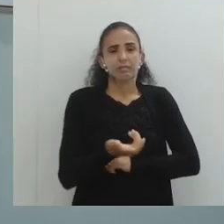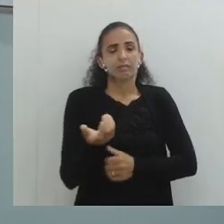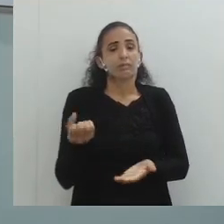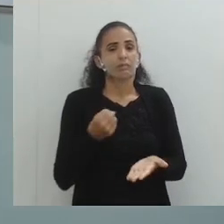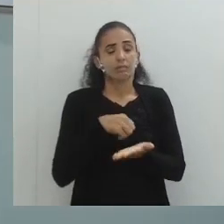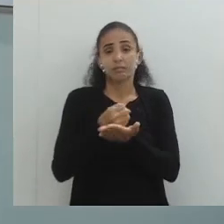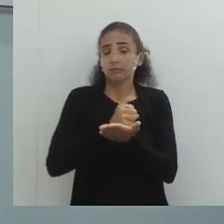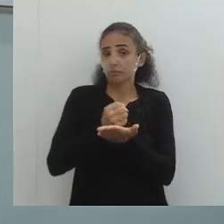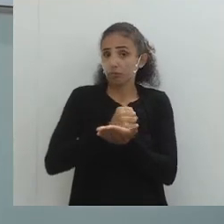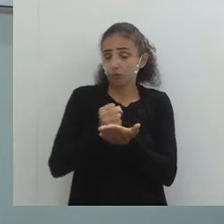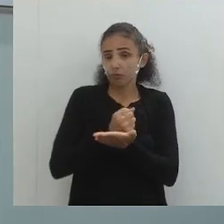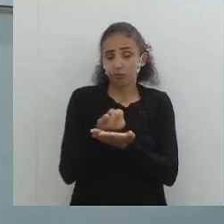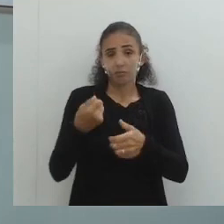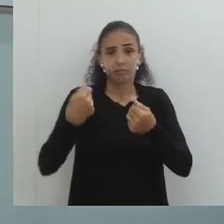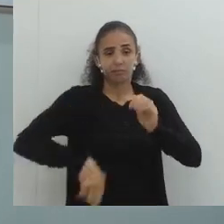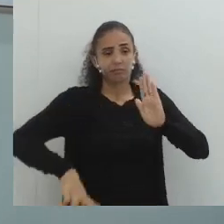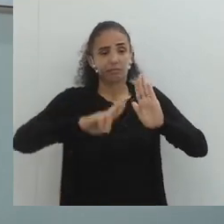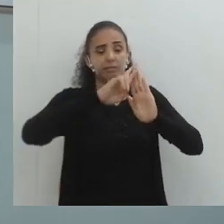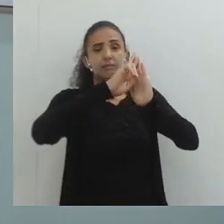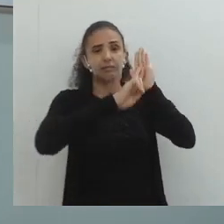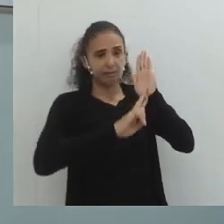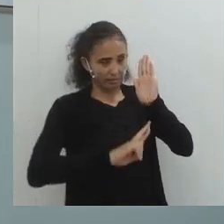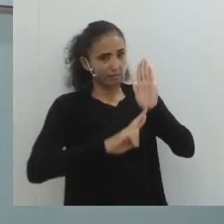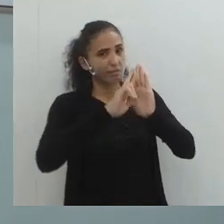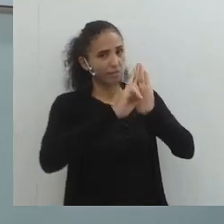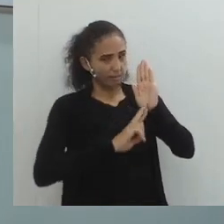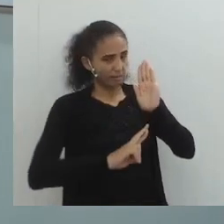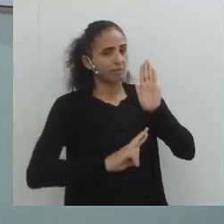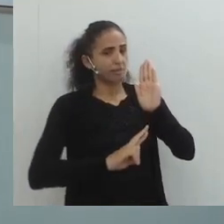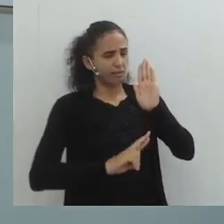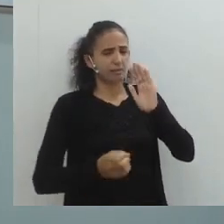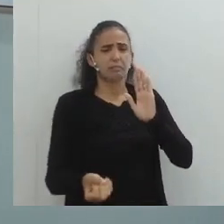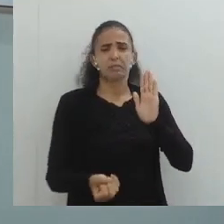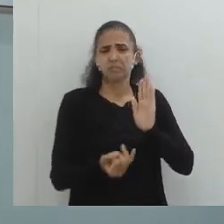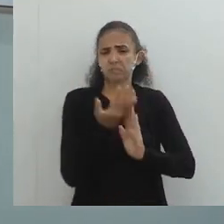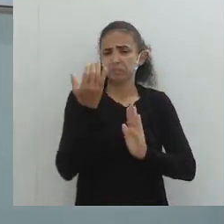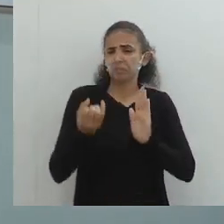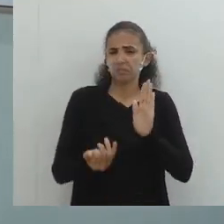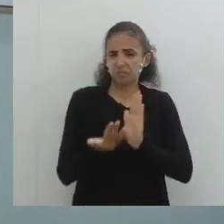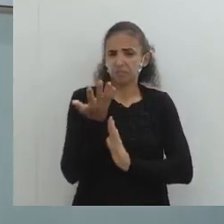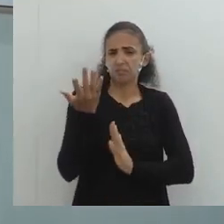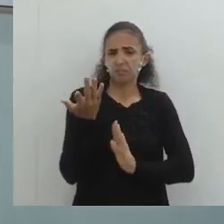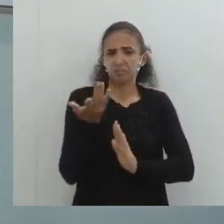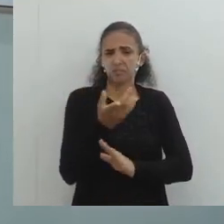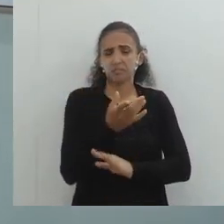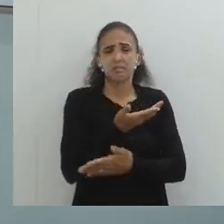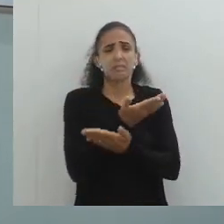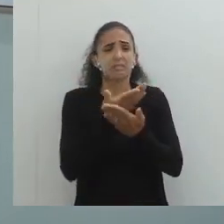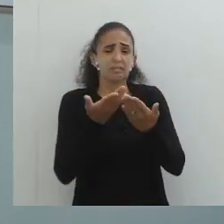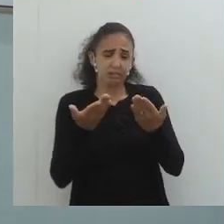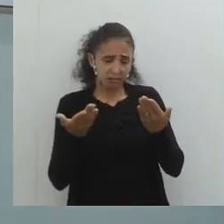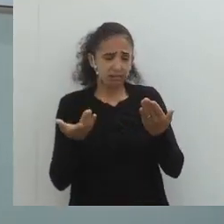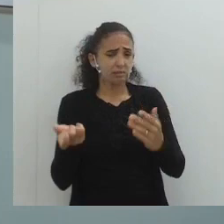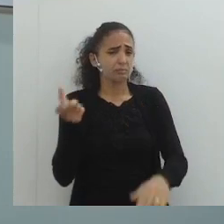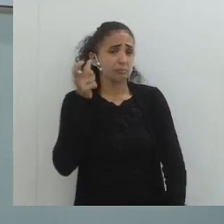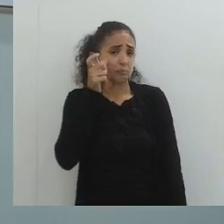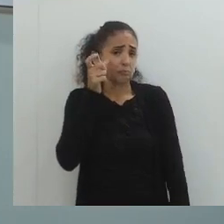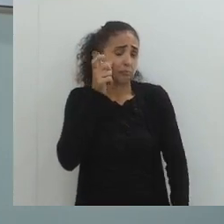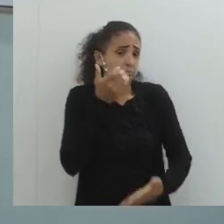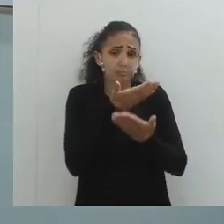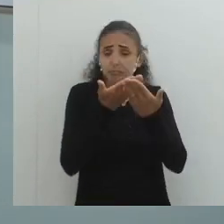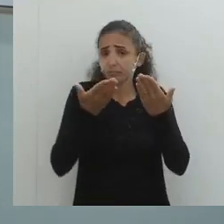O jogo ele precisa de regras, né? Segundo criadas livremente, consentida. E aí é bem interessante,